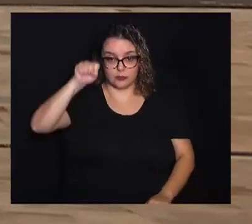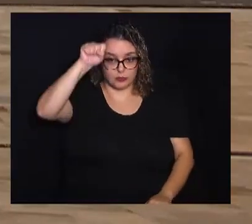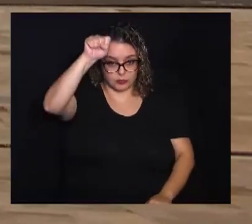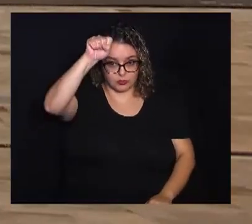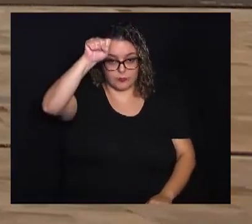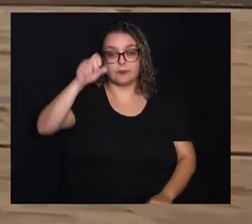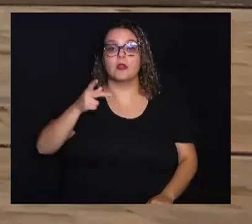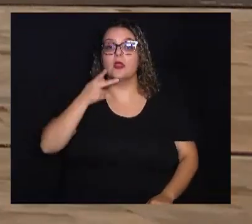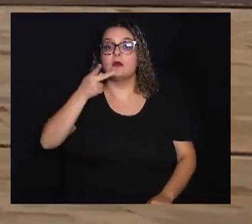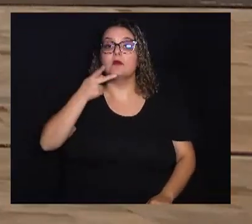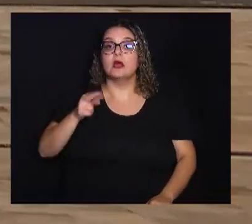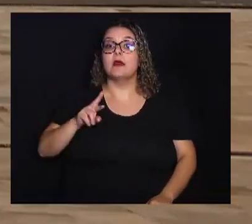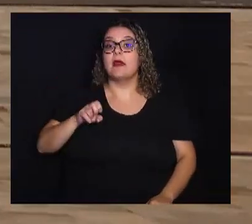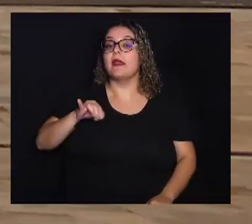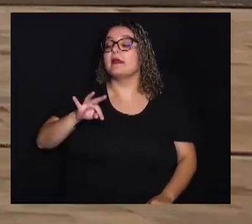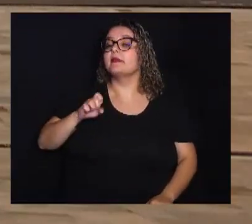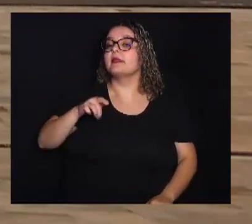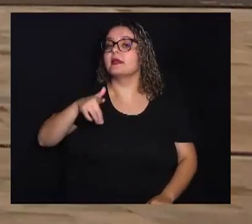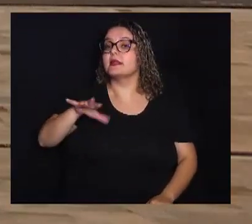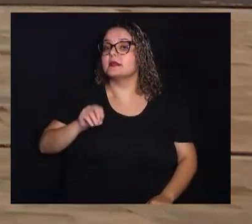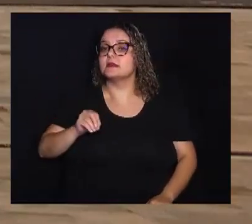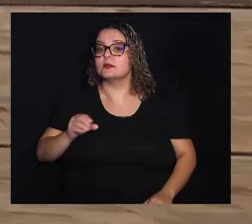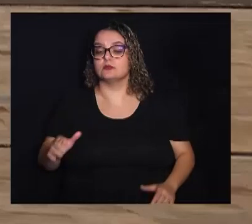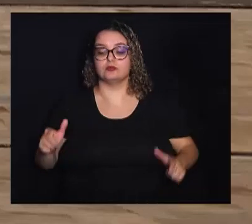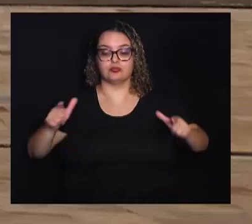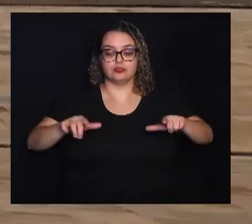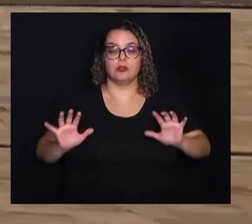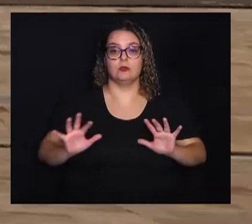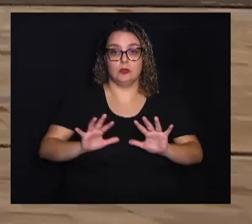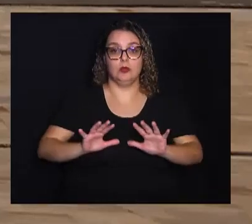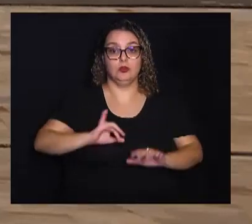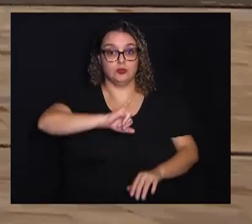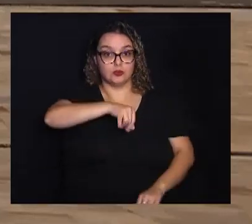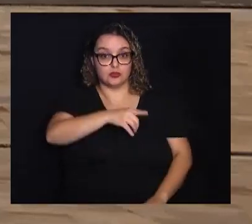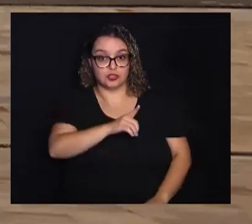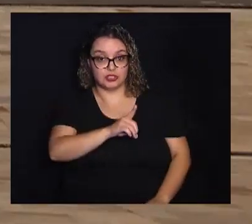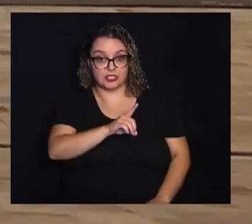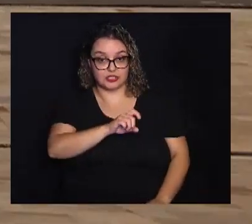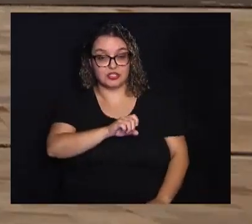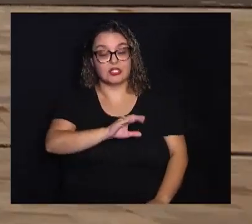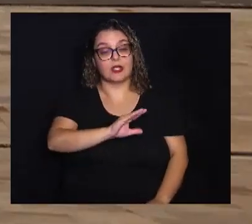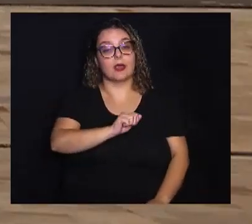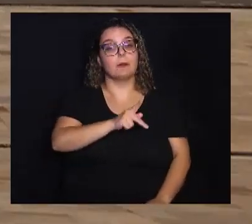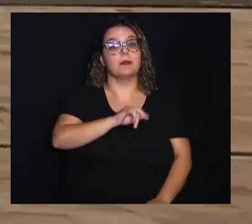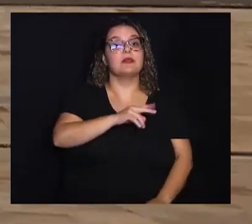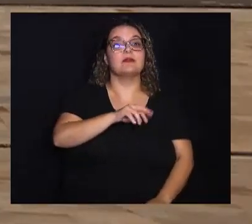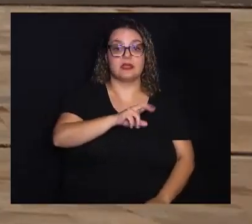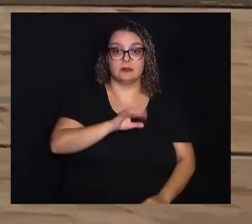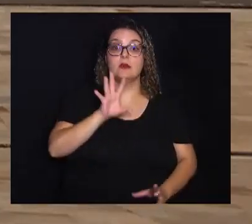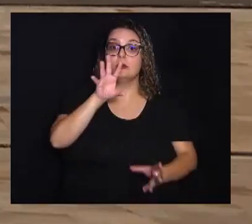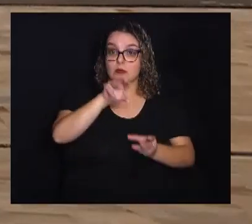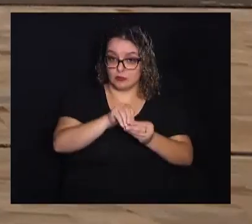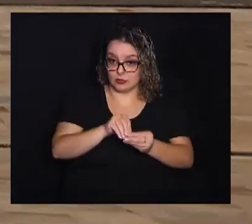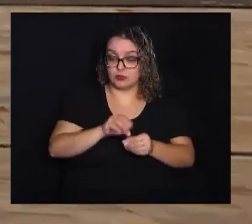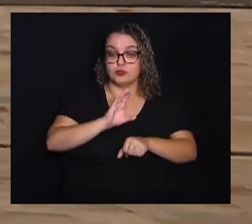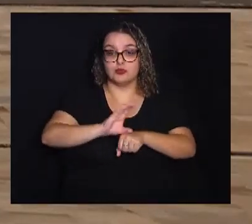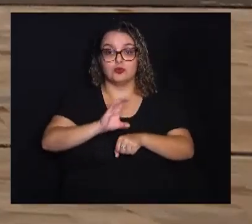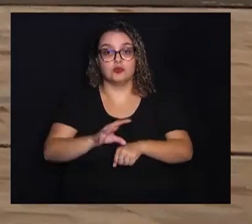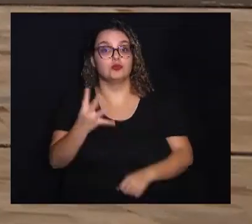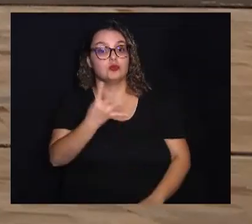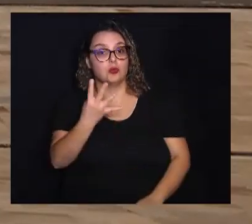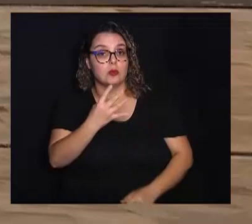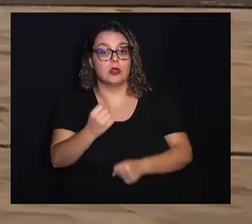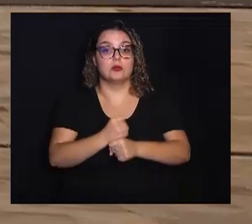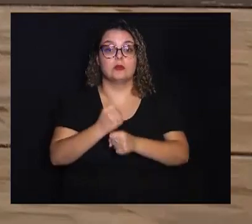a reintegração de posse no Jardim Capivari. Olha só, é um trabalho de conclusão de curso dos alunos do quarto ano